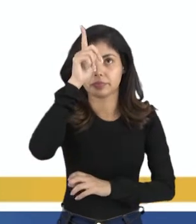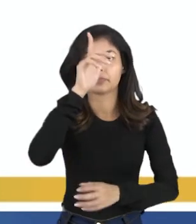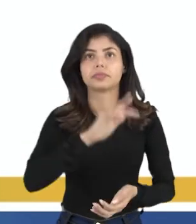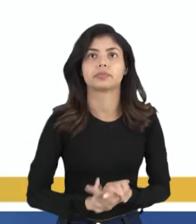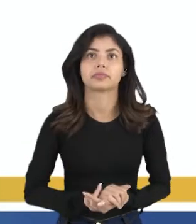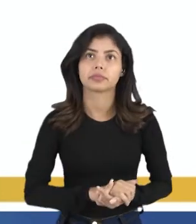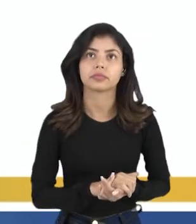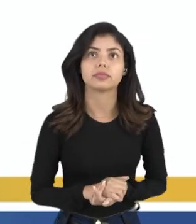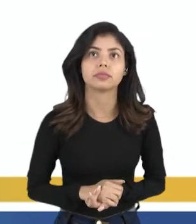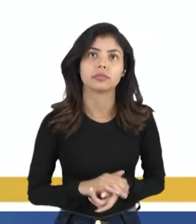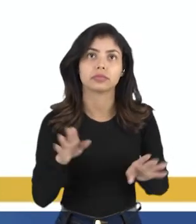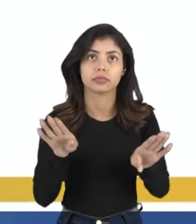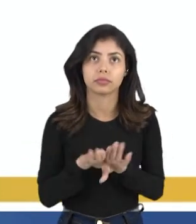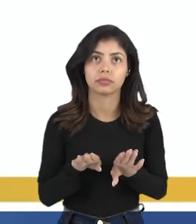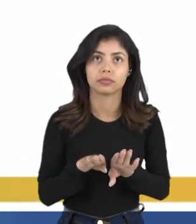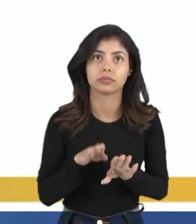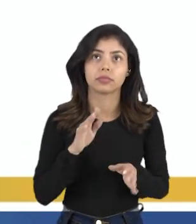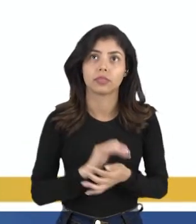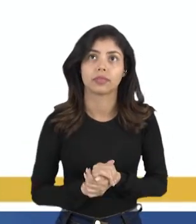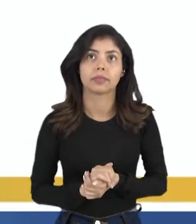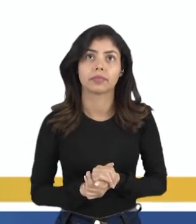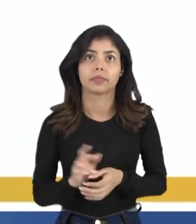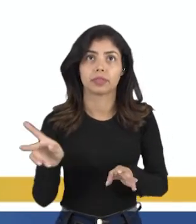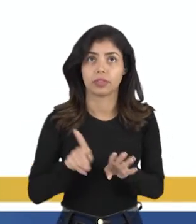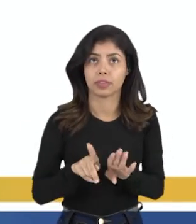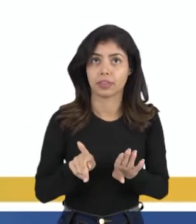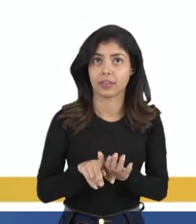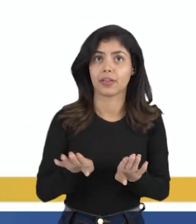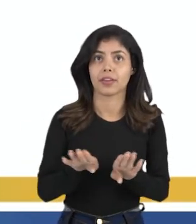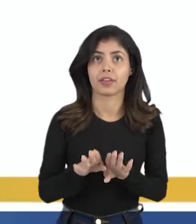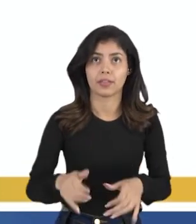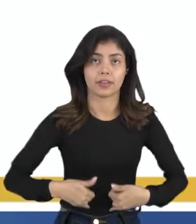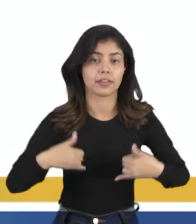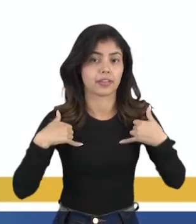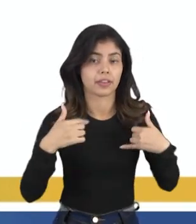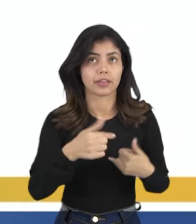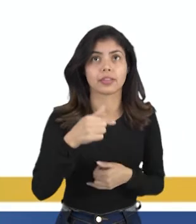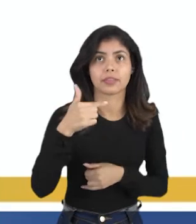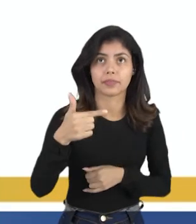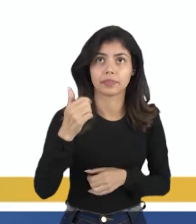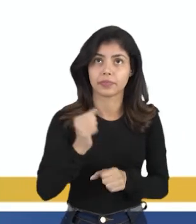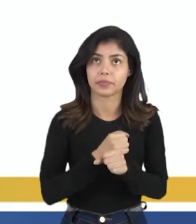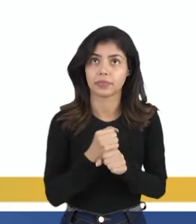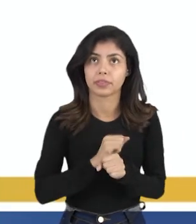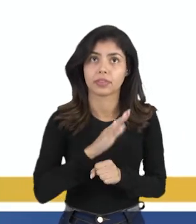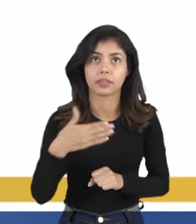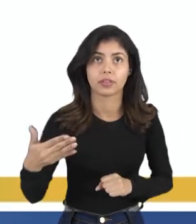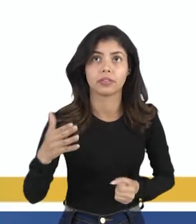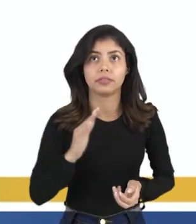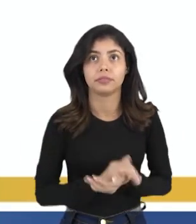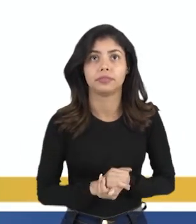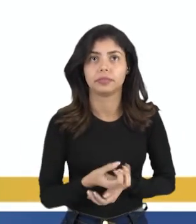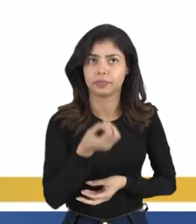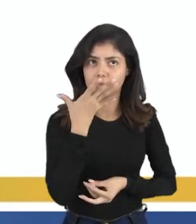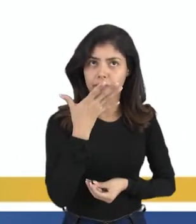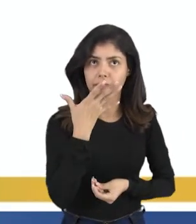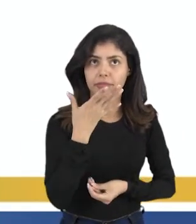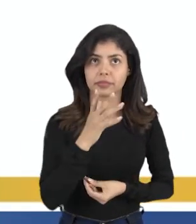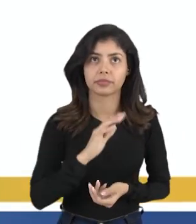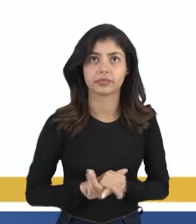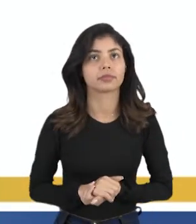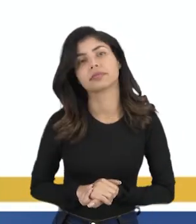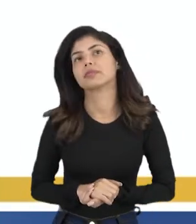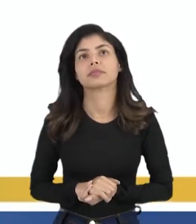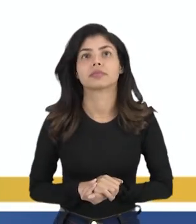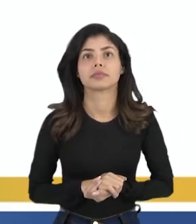teórico alemão Albert Einstein acabara de ser homenageado por seu aniversário de 72 anos, quando a